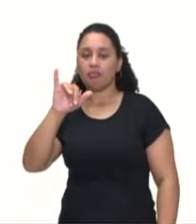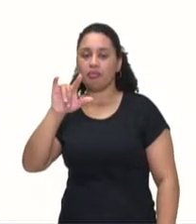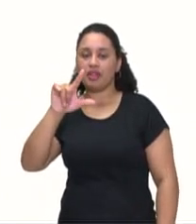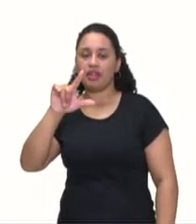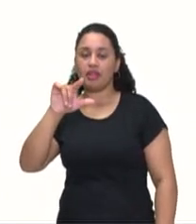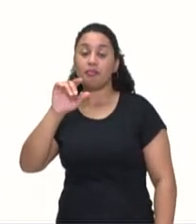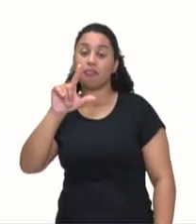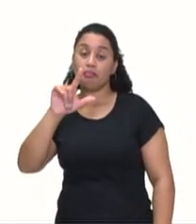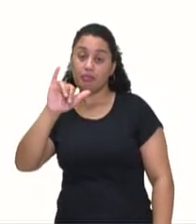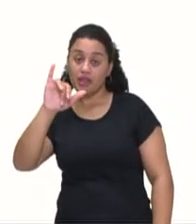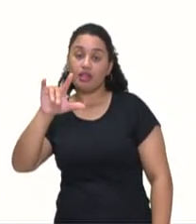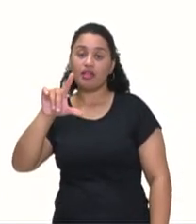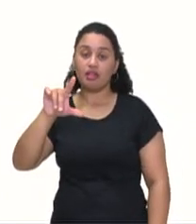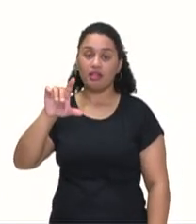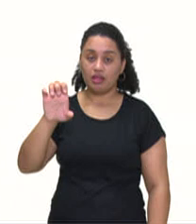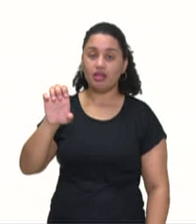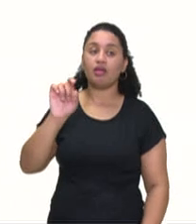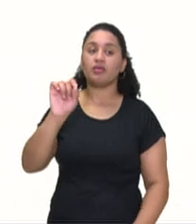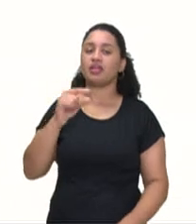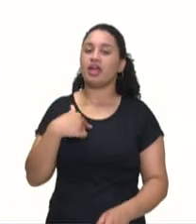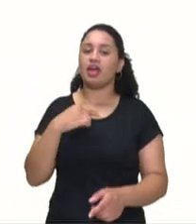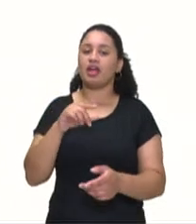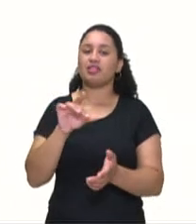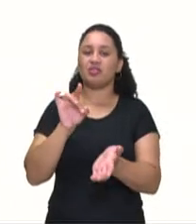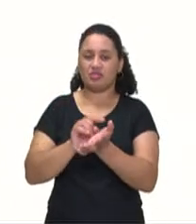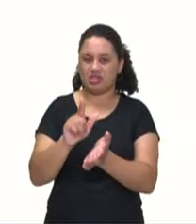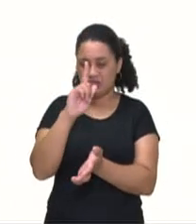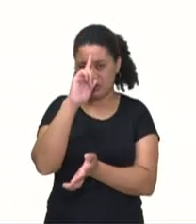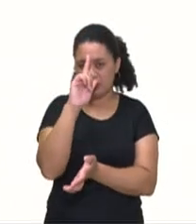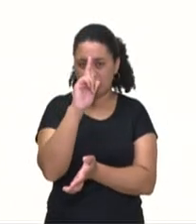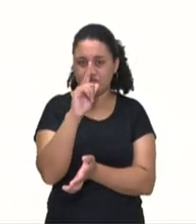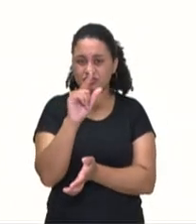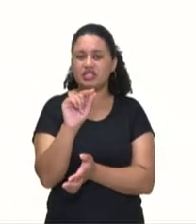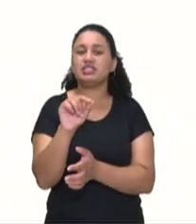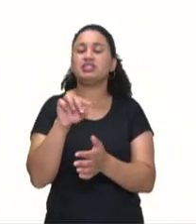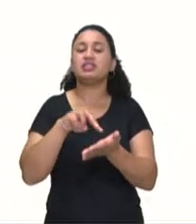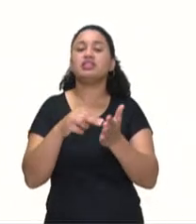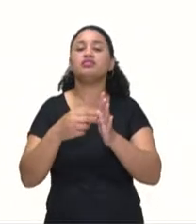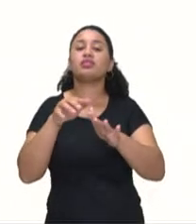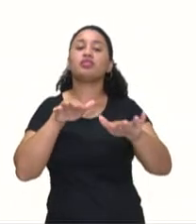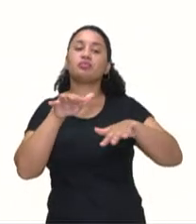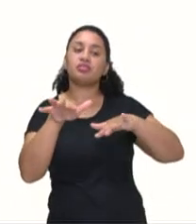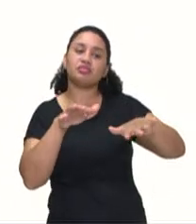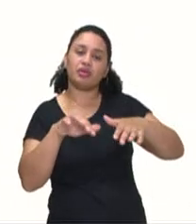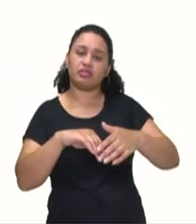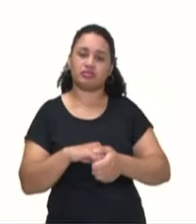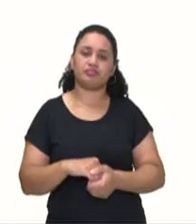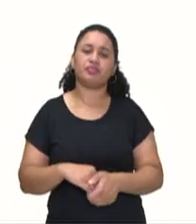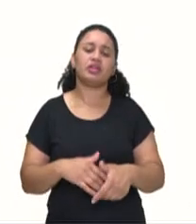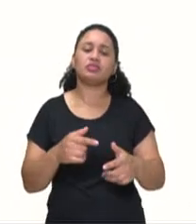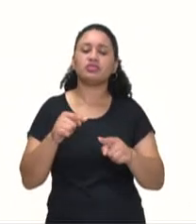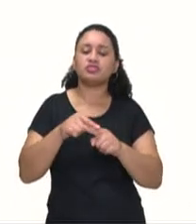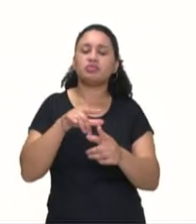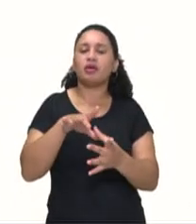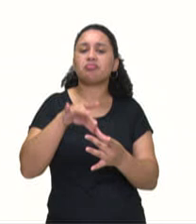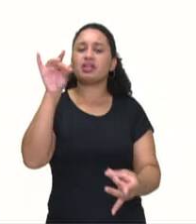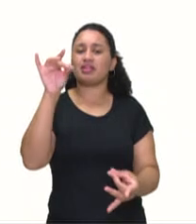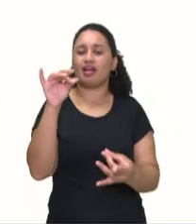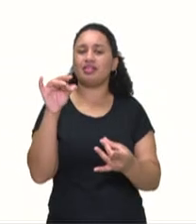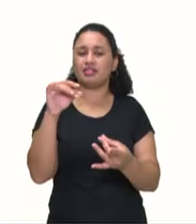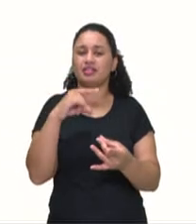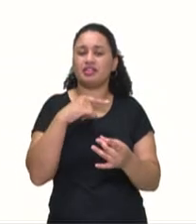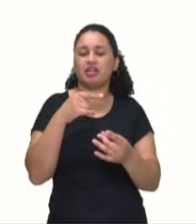é empregada para nomear esculturas. Em geral, elas são abstratas, compostas de